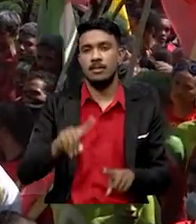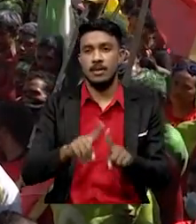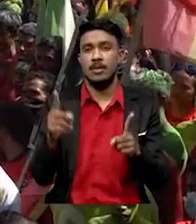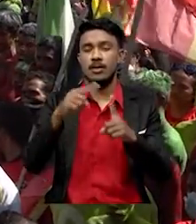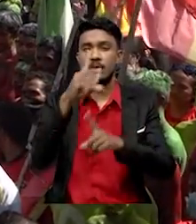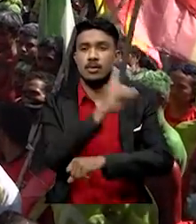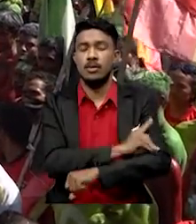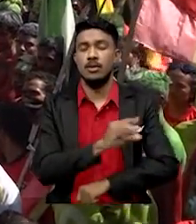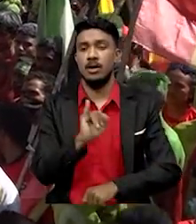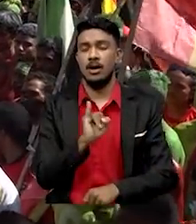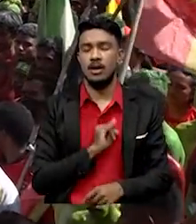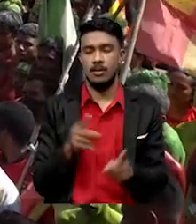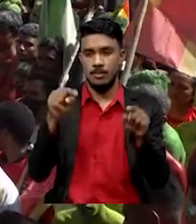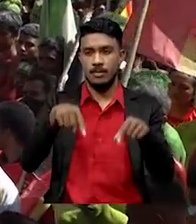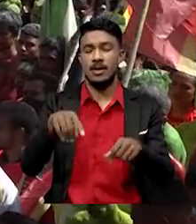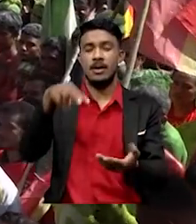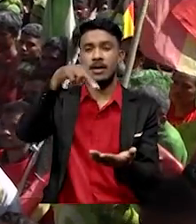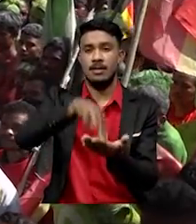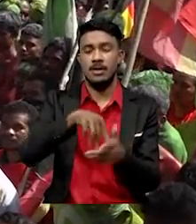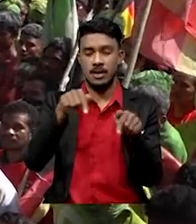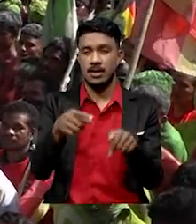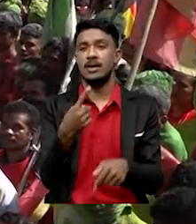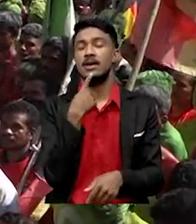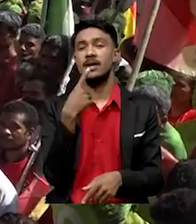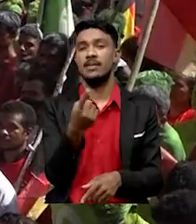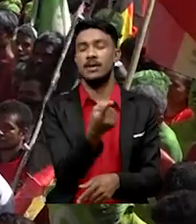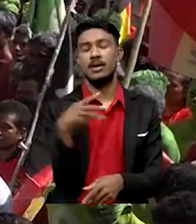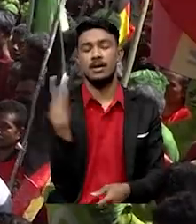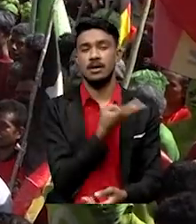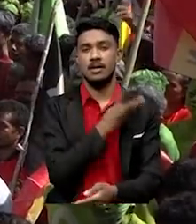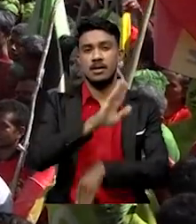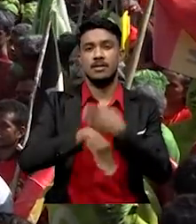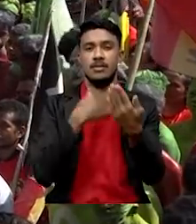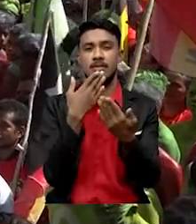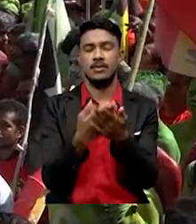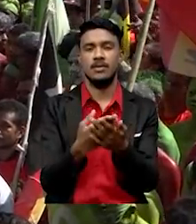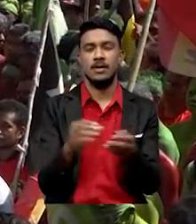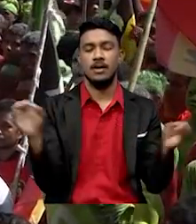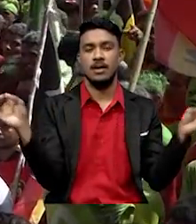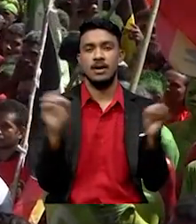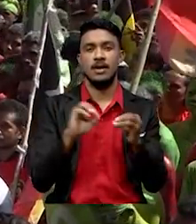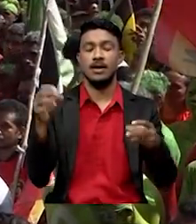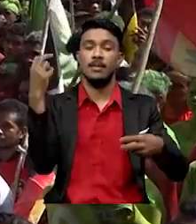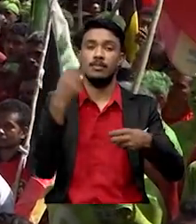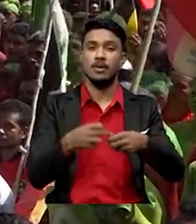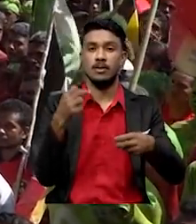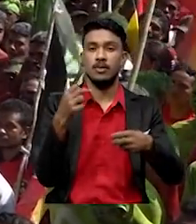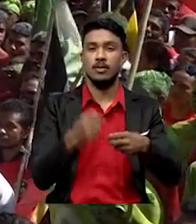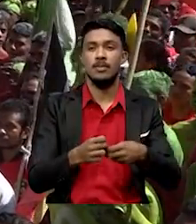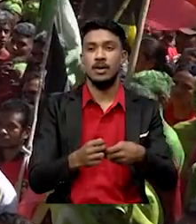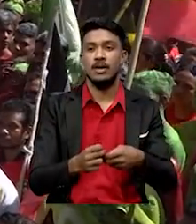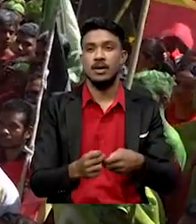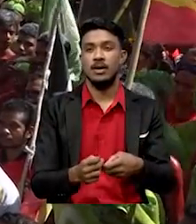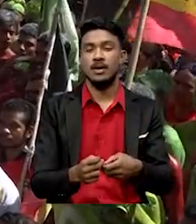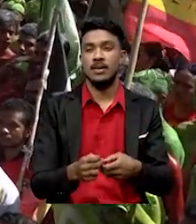mai hamrika ne. Ha tete ba ita toma. La lika preocupa kaleng at